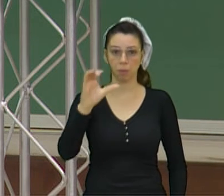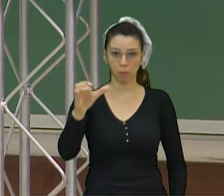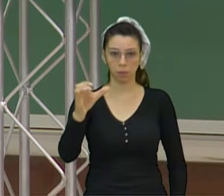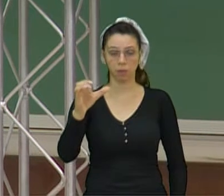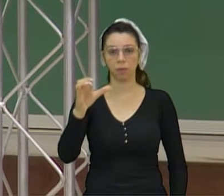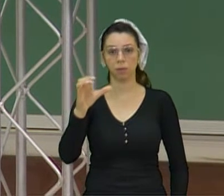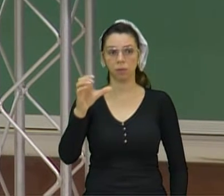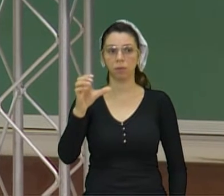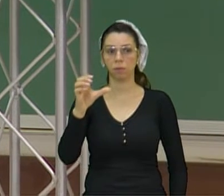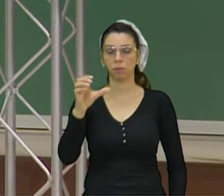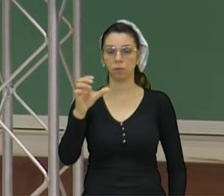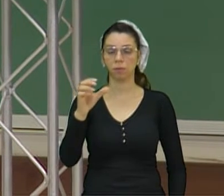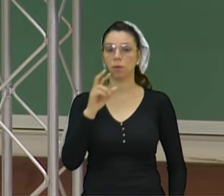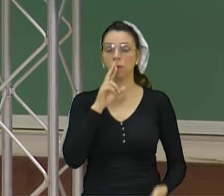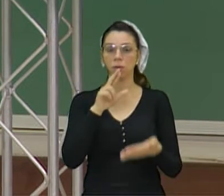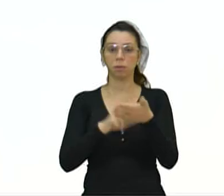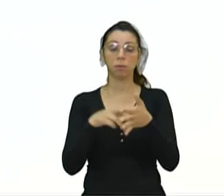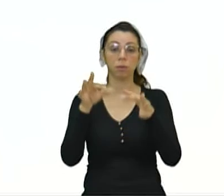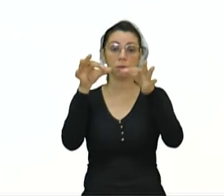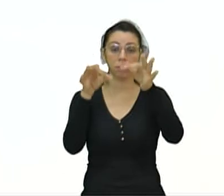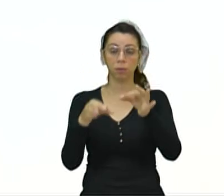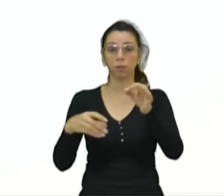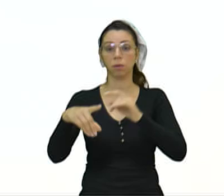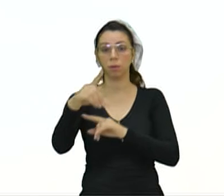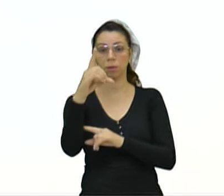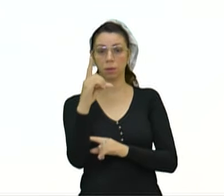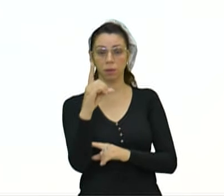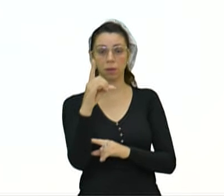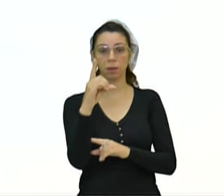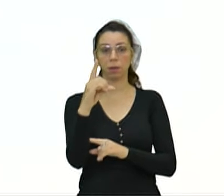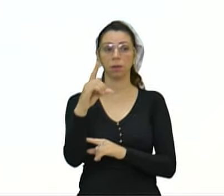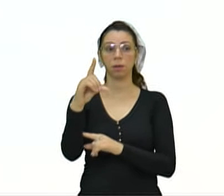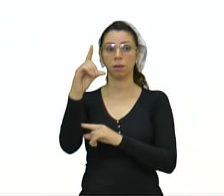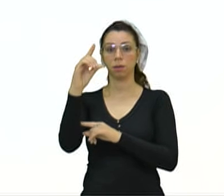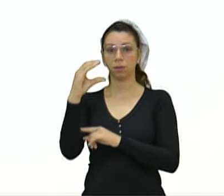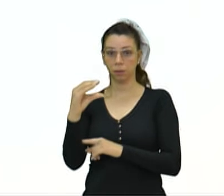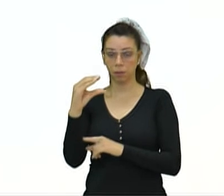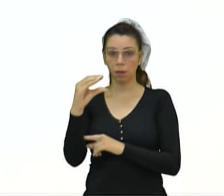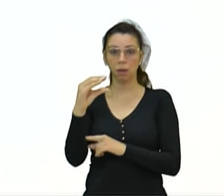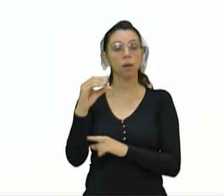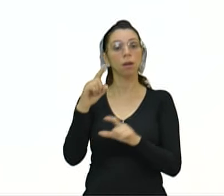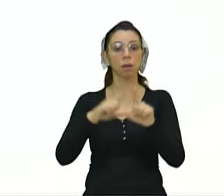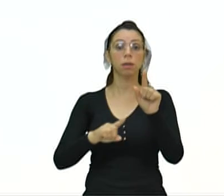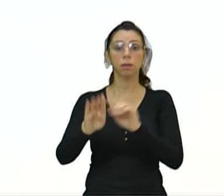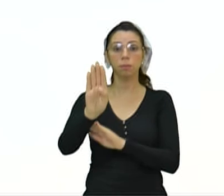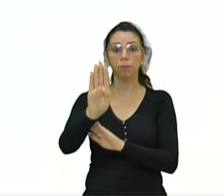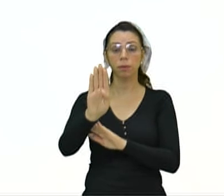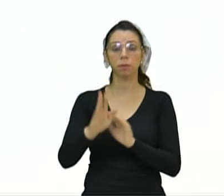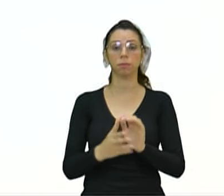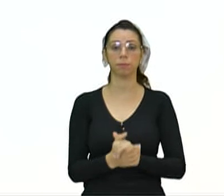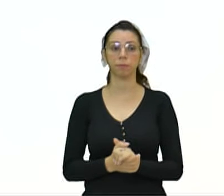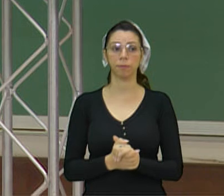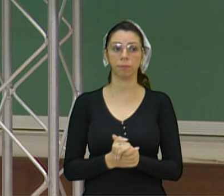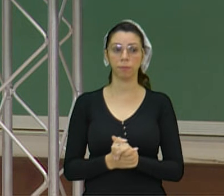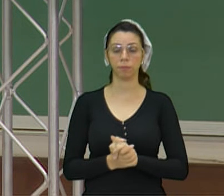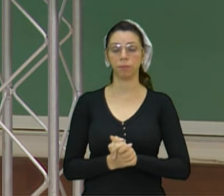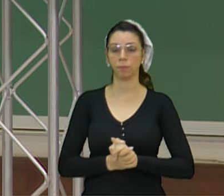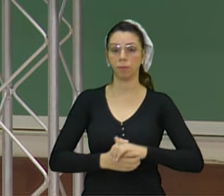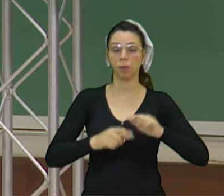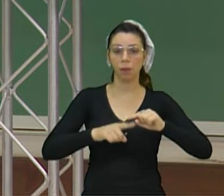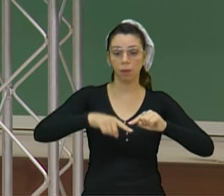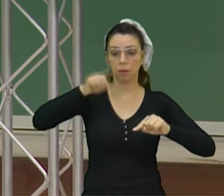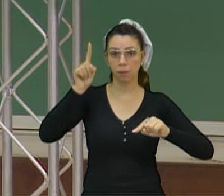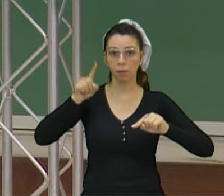elétrica. A resposta certa é a letra B, corrente alternada. Alternada, ela é